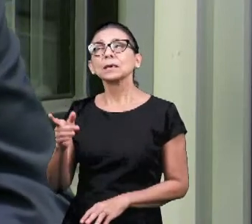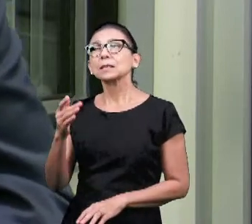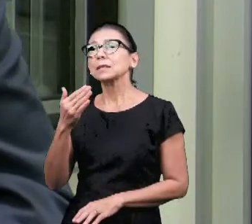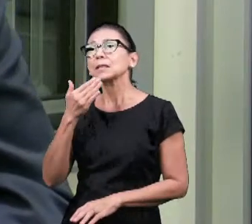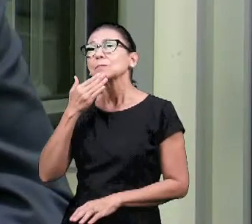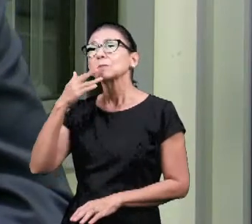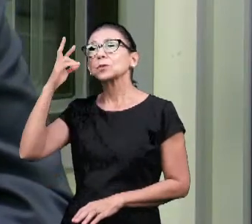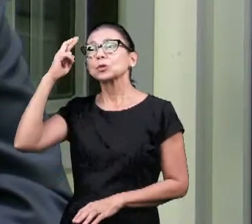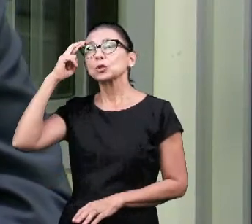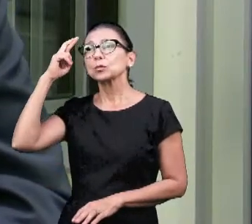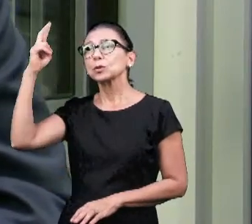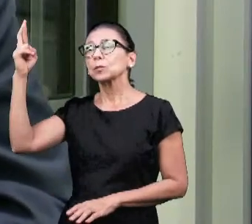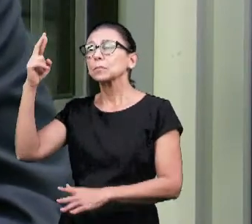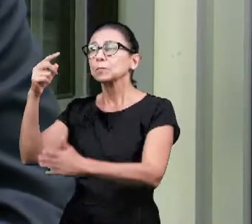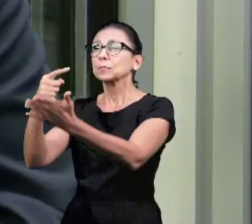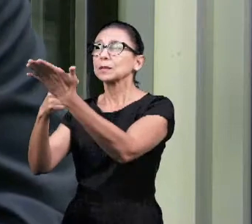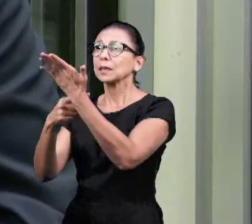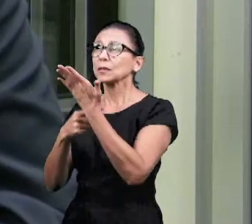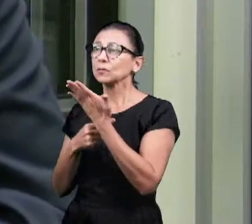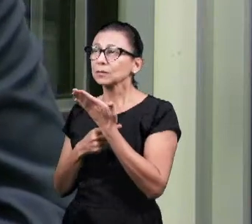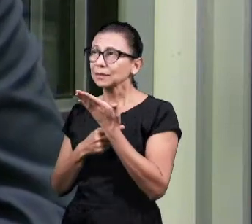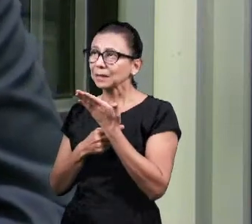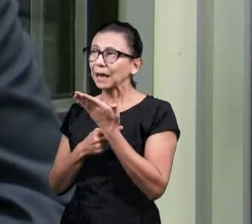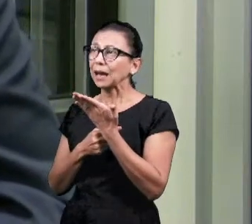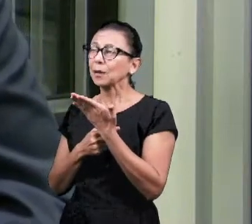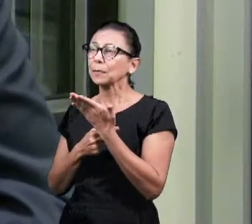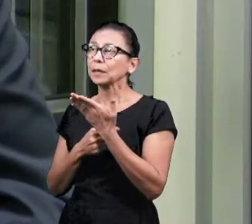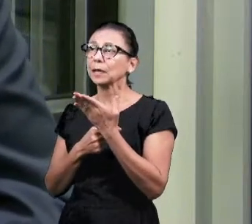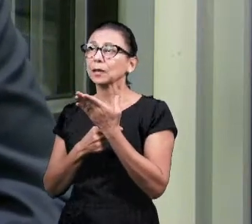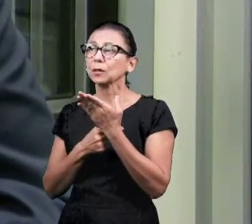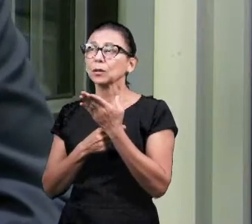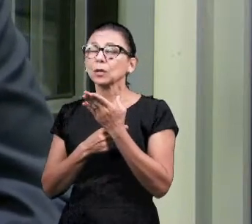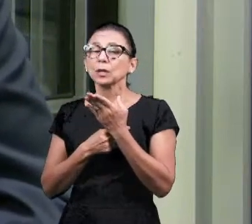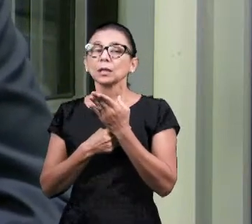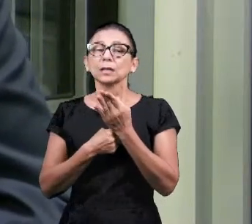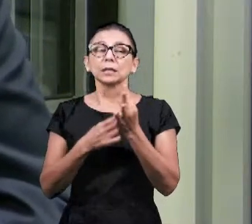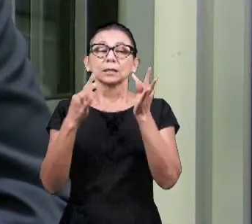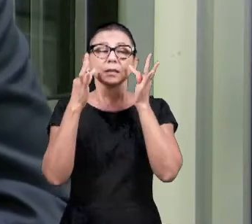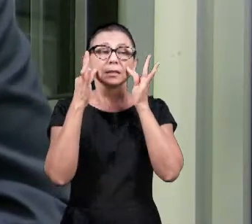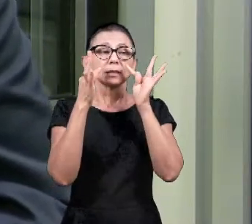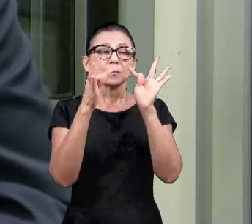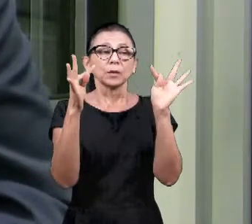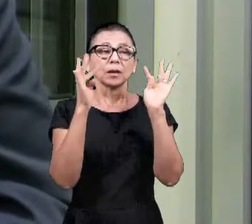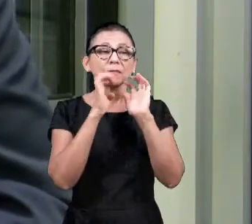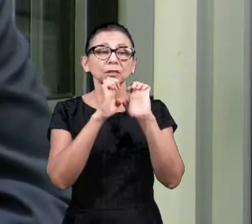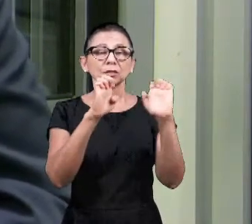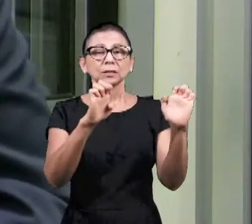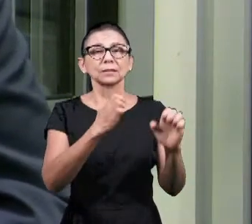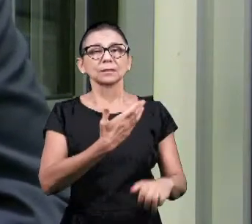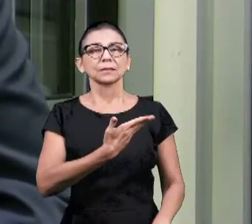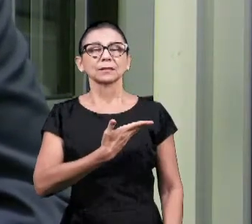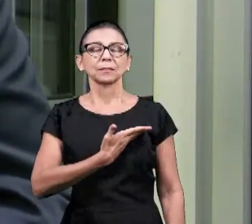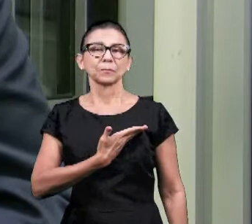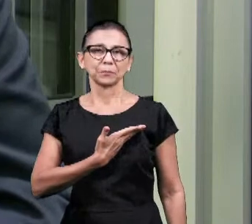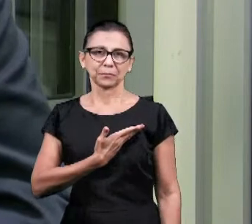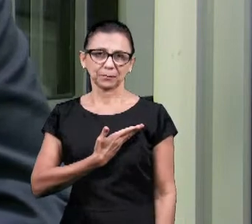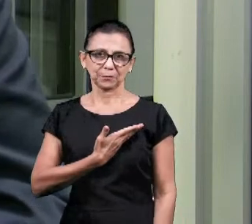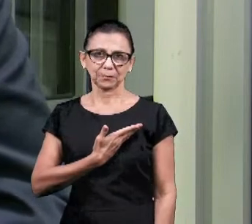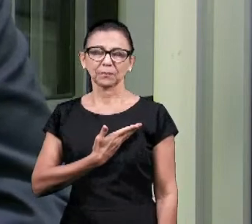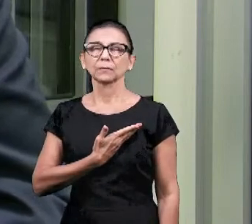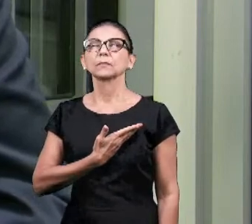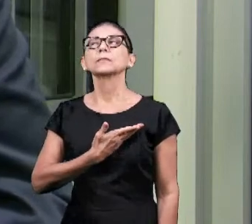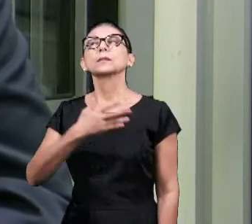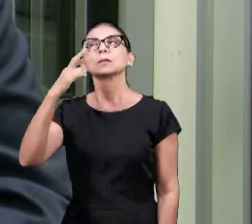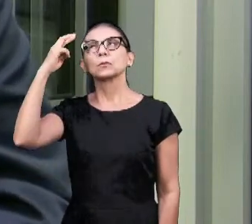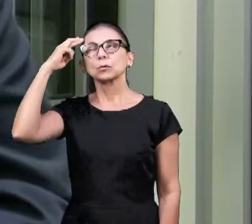testemunhar do Senhor Jesus para esse meu amigo. E o Senhor me deu essa oportunidade, falei do Senhor